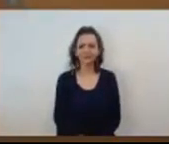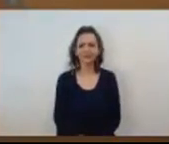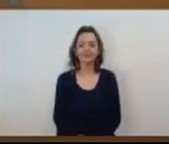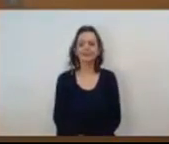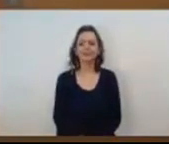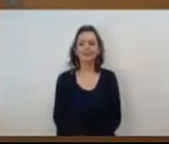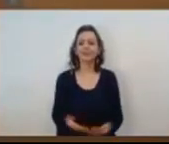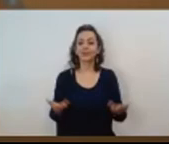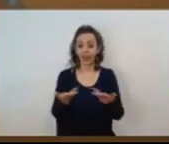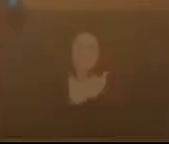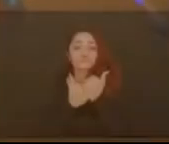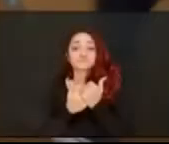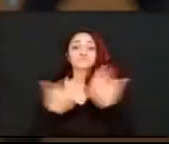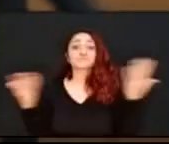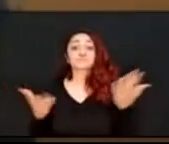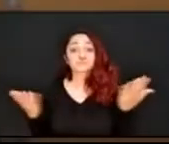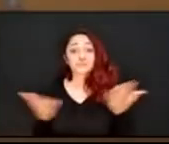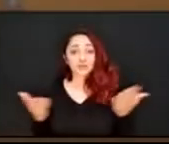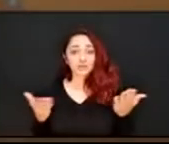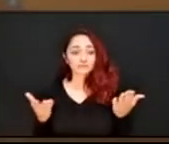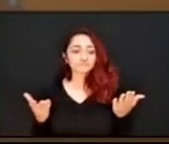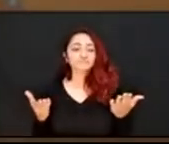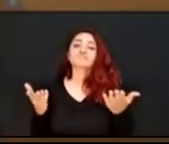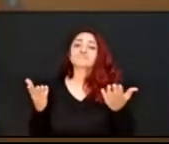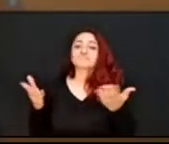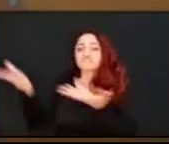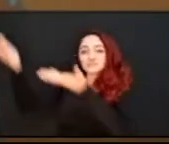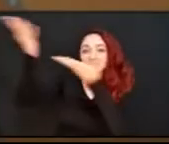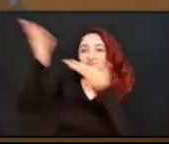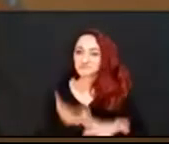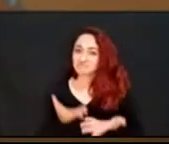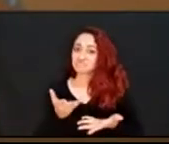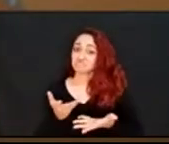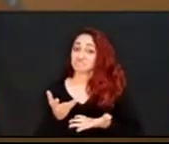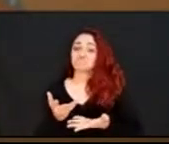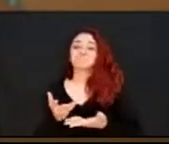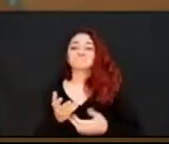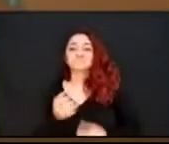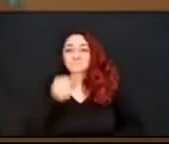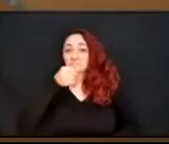o comandante aqui vamos lá vamos chamar aqui